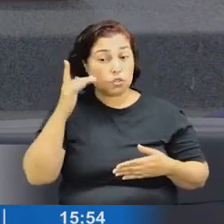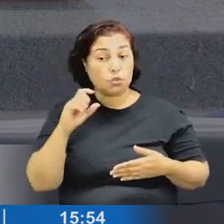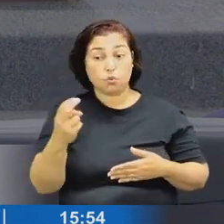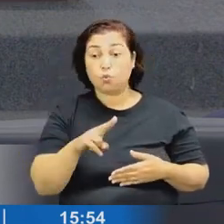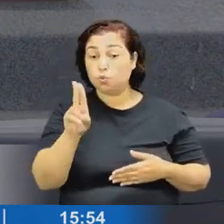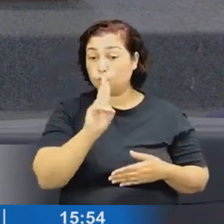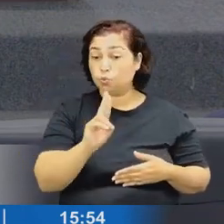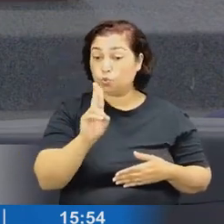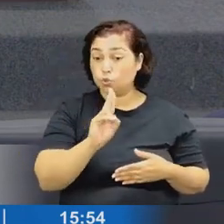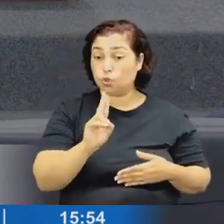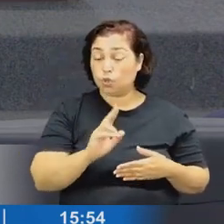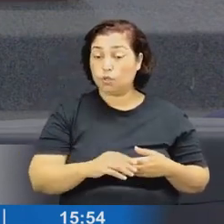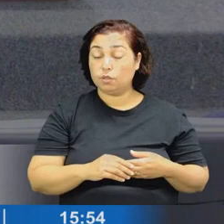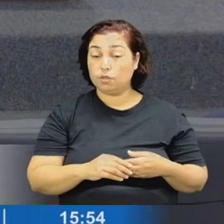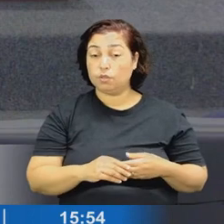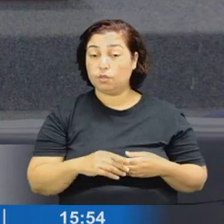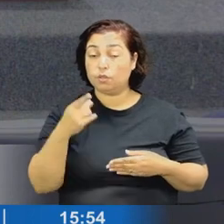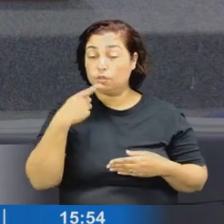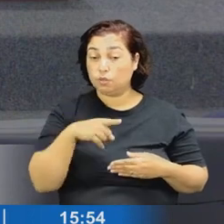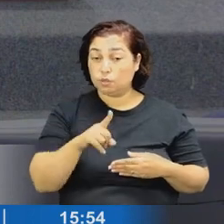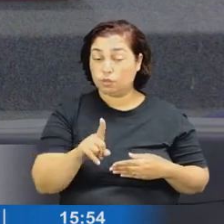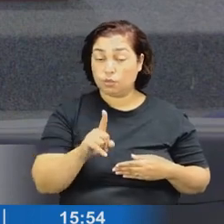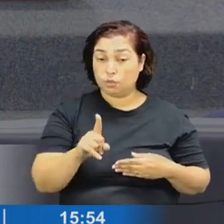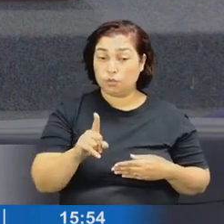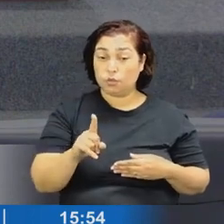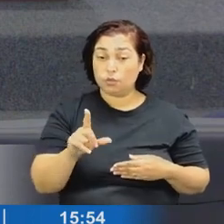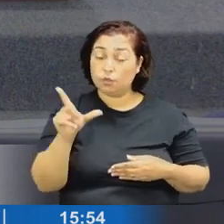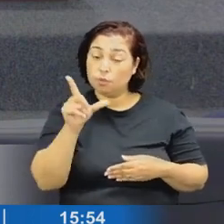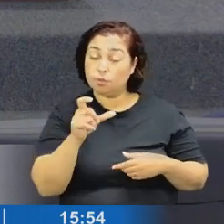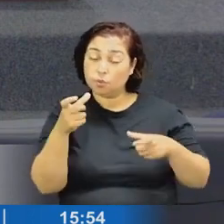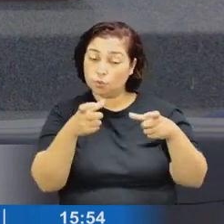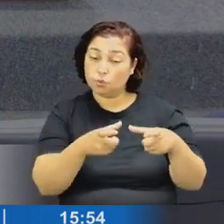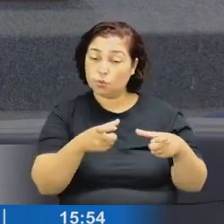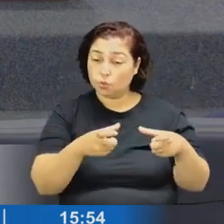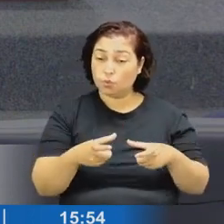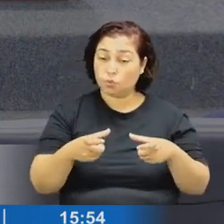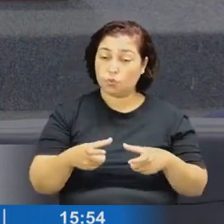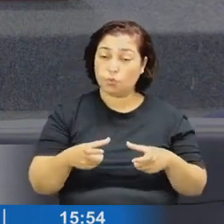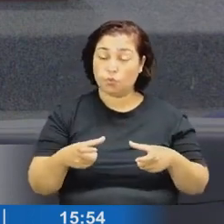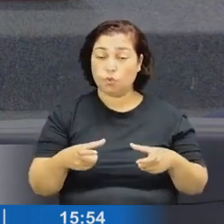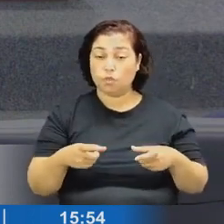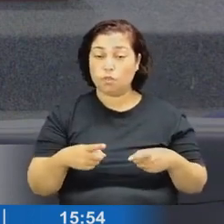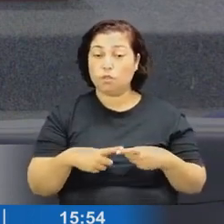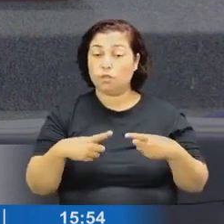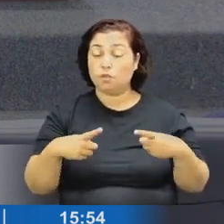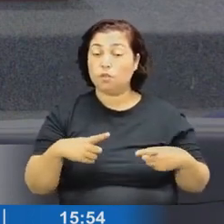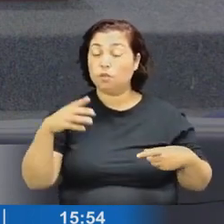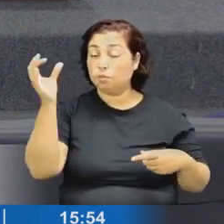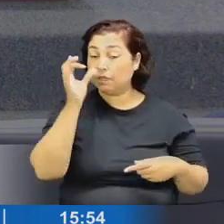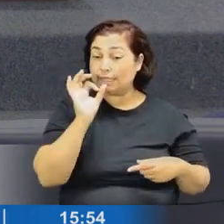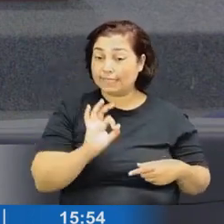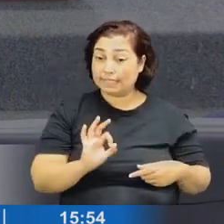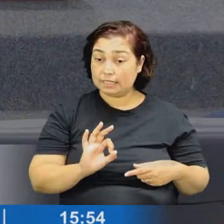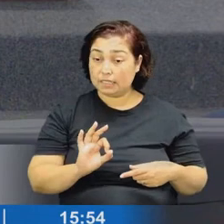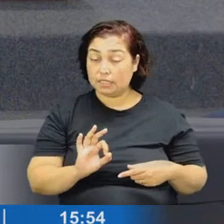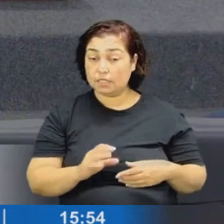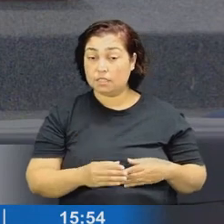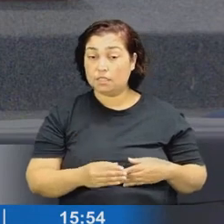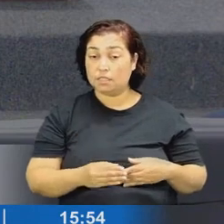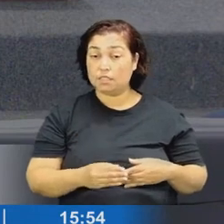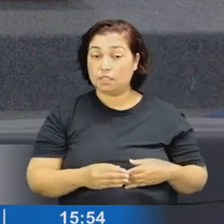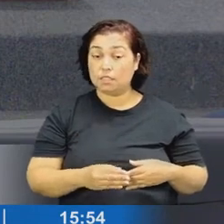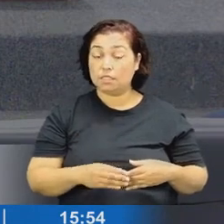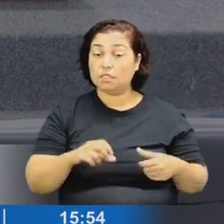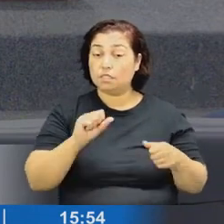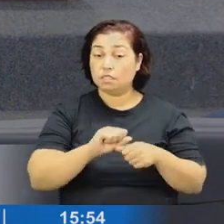tem cada vez vai em menos lugares nos lugares mais certos e é a tua da maneira